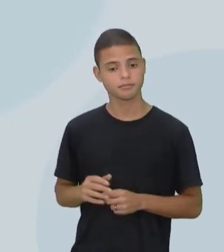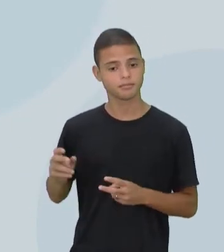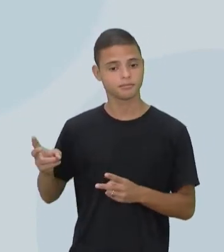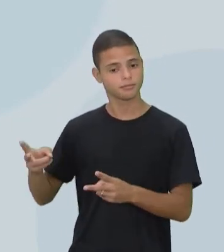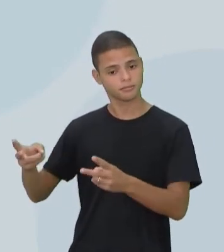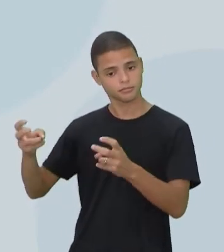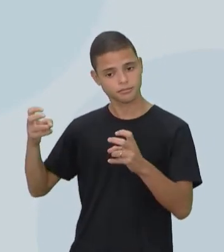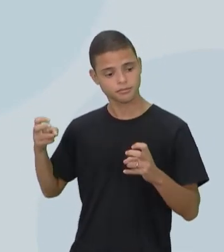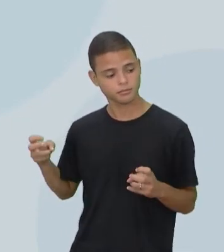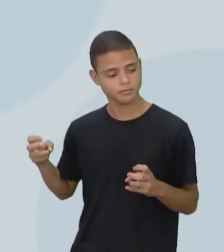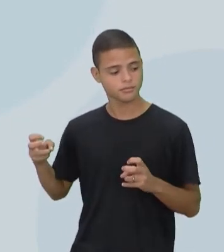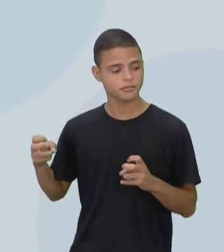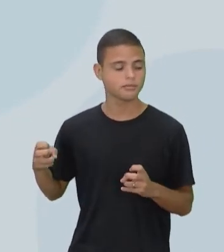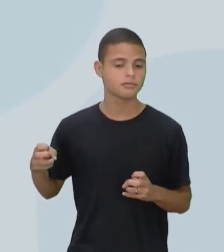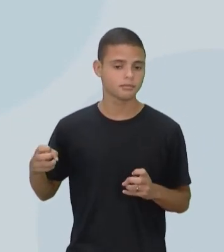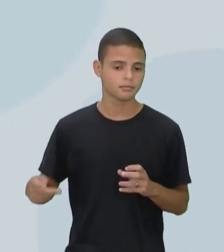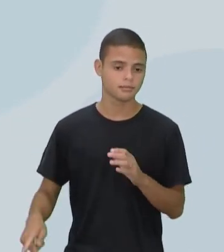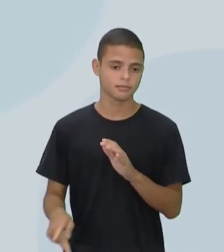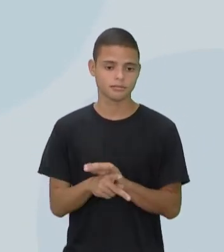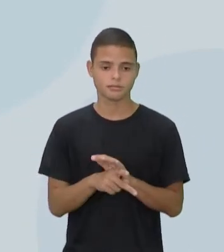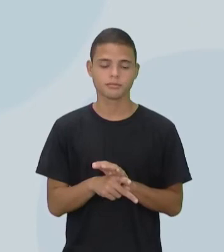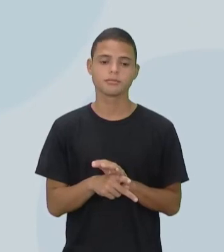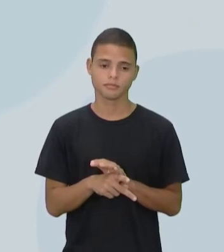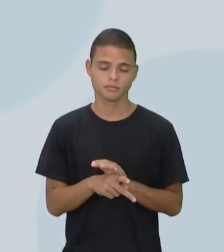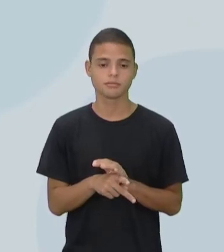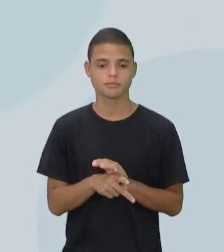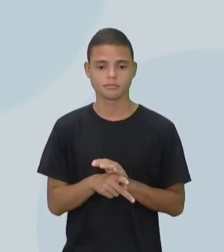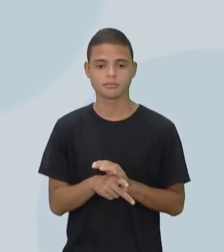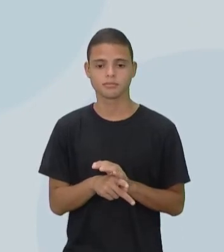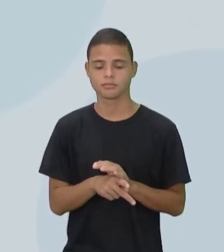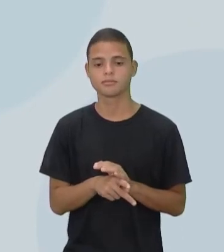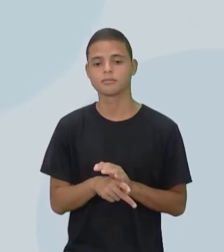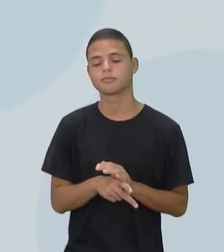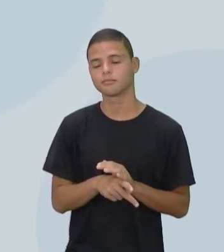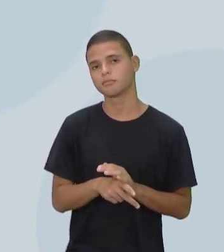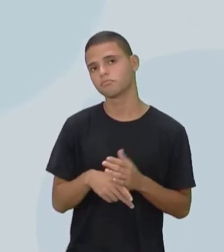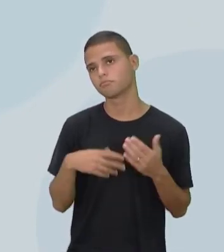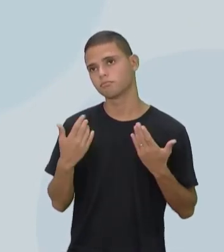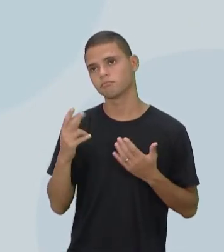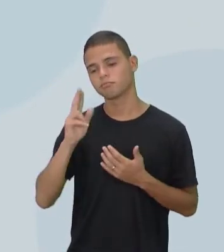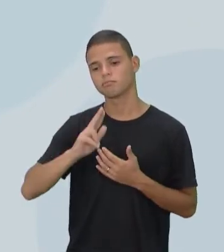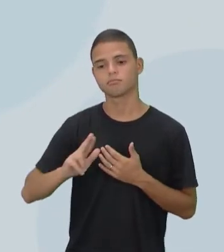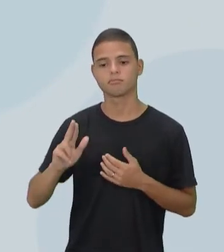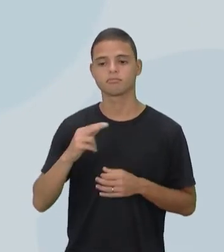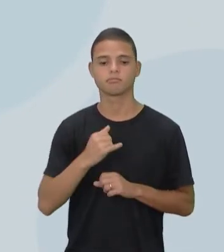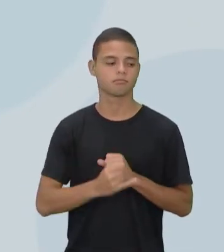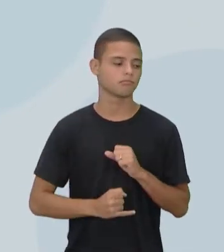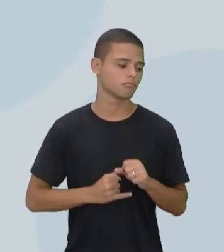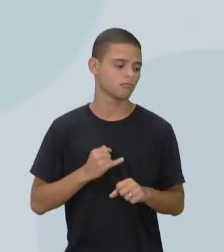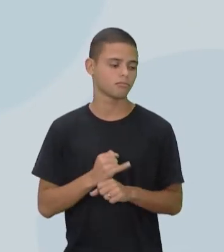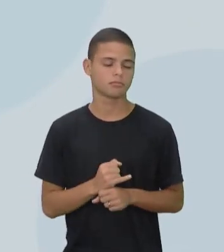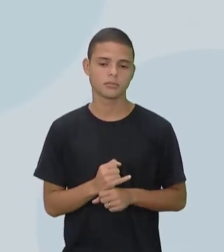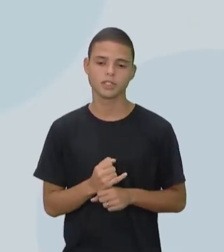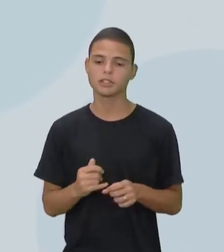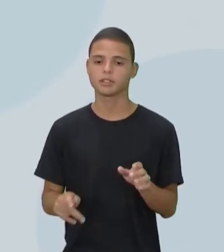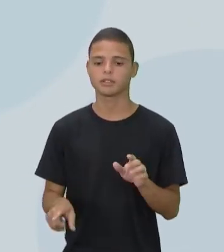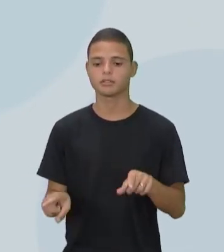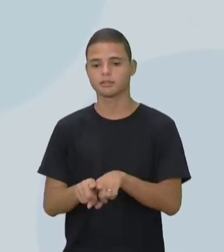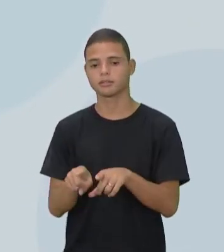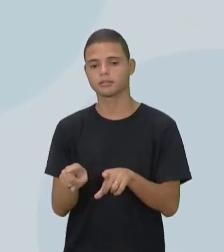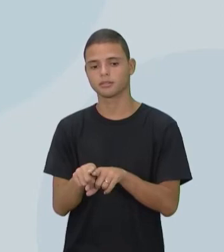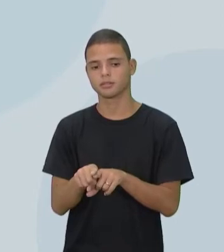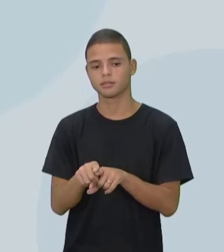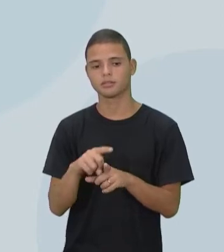observar isso, você pode obter uma tabela periódica ou por meio da internet, ou mesmo por meio de livros didáticos. Você vai